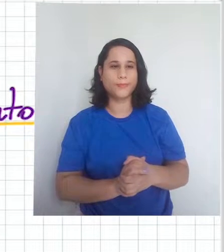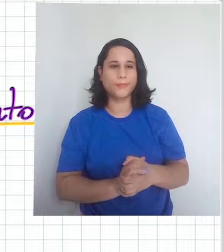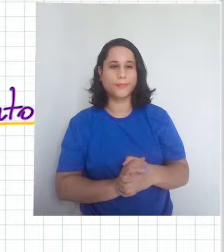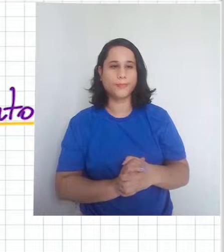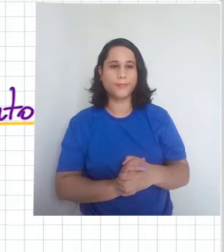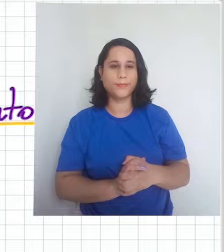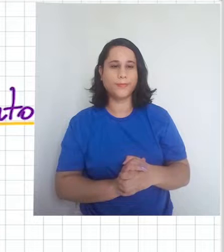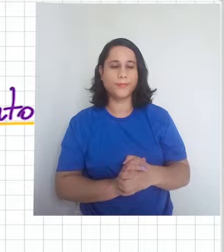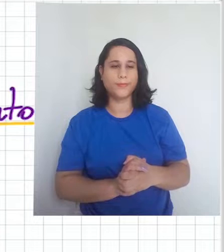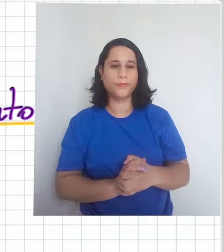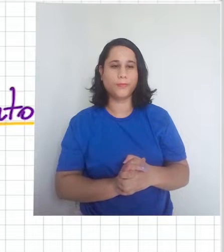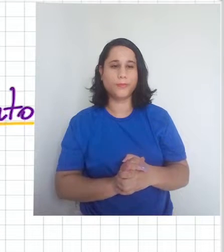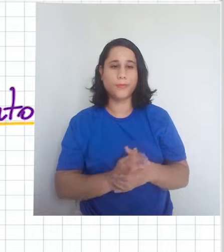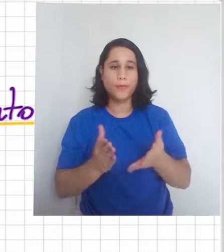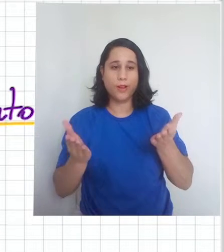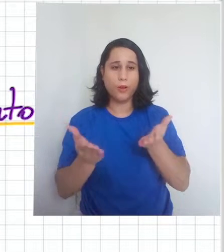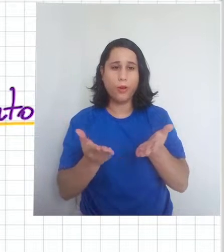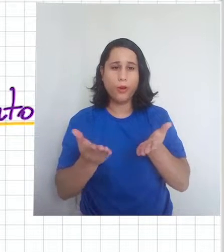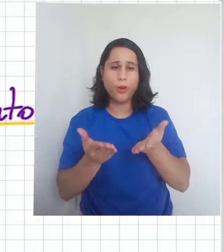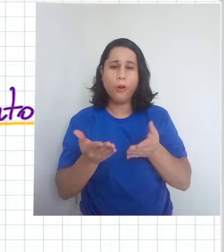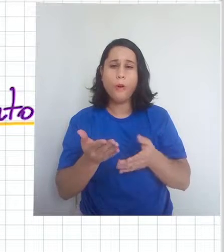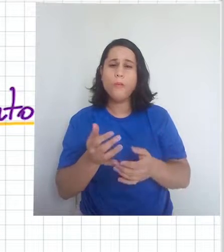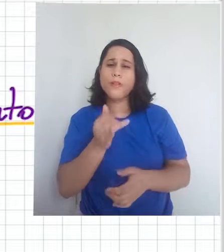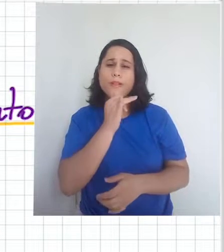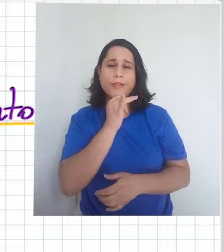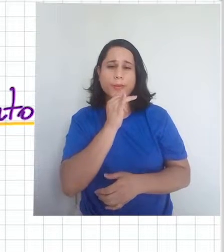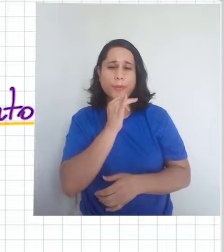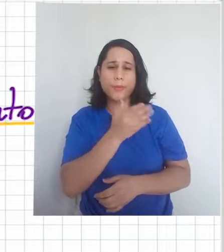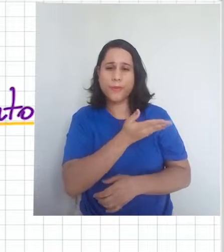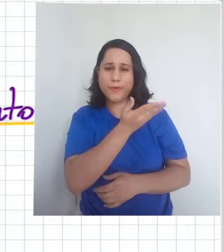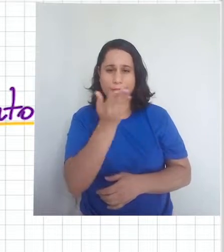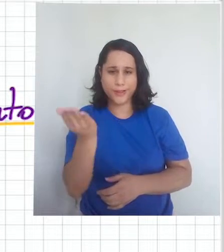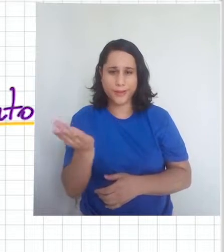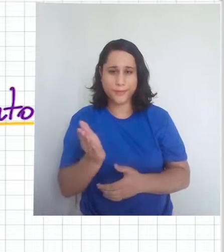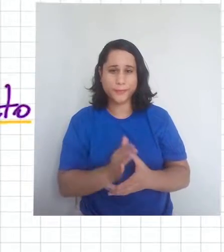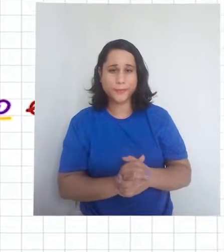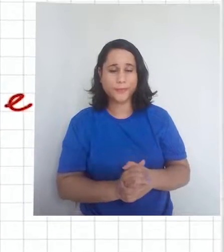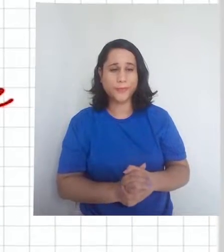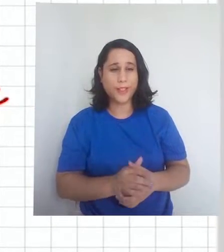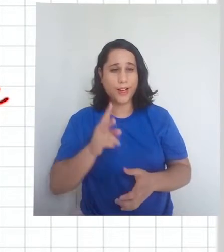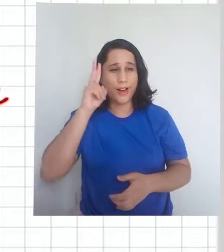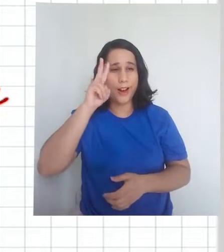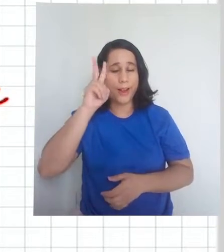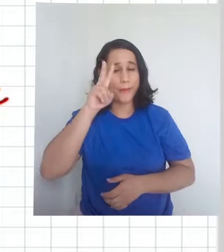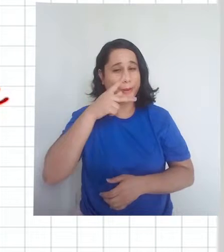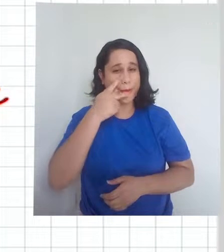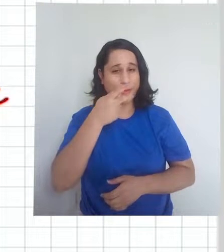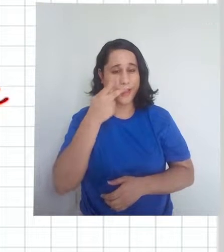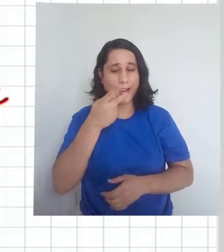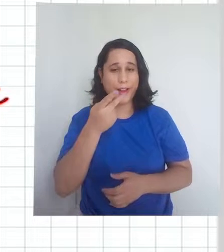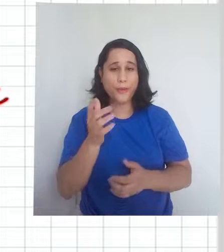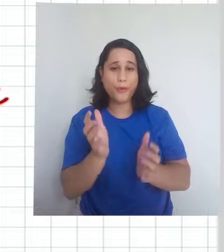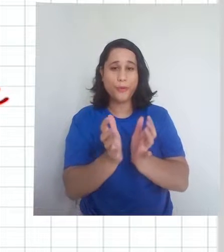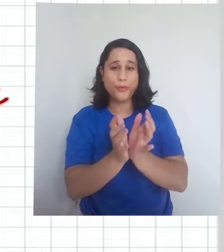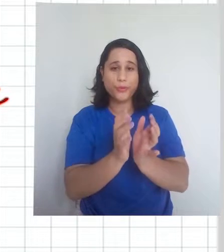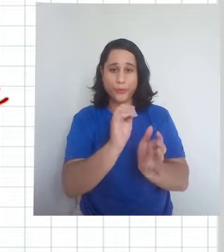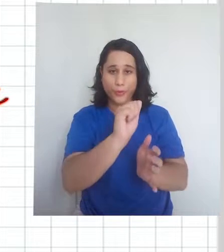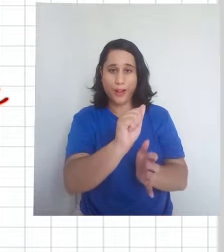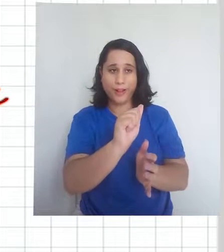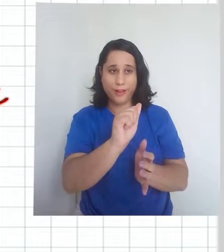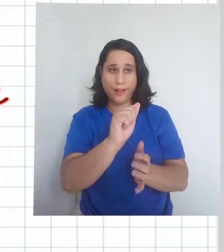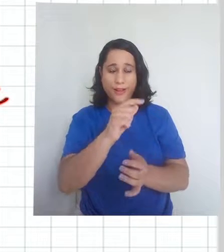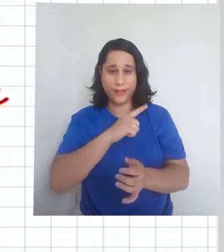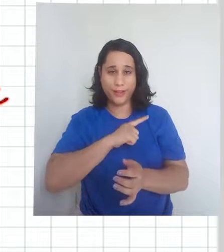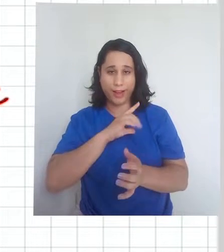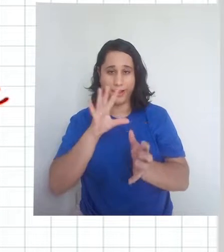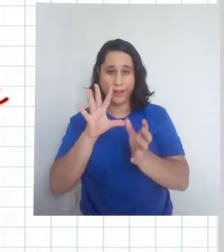bem? Agora, eu vou dar um exemplo para vocês. Lembra quando eu disse para vocês o conjunto A era um conjunto